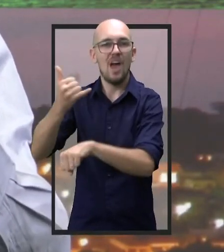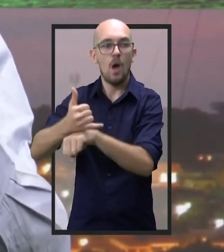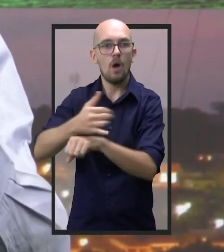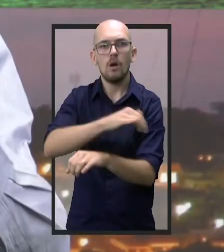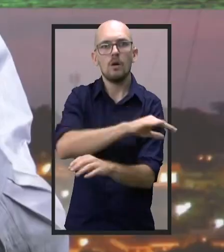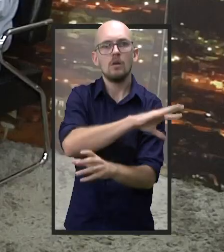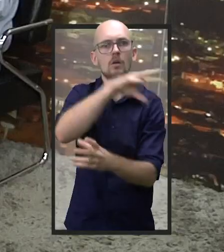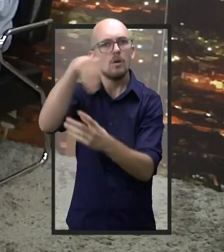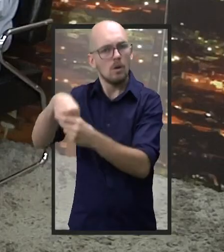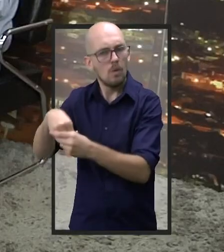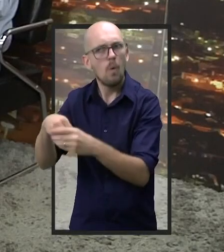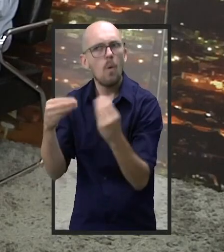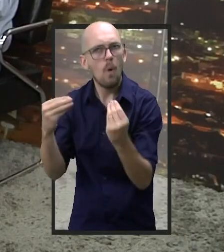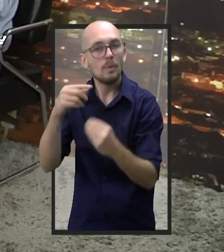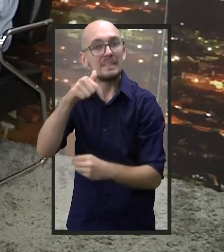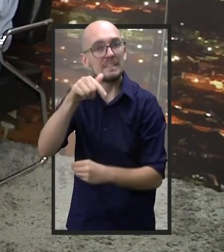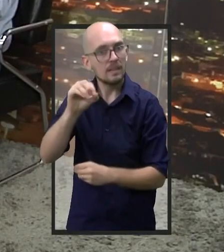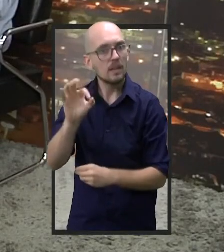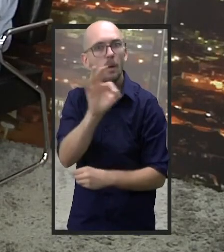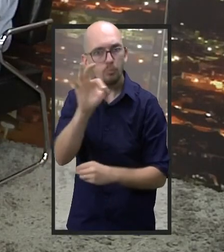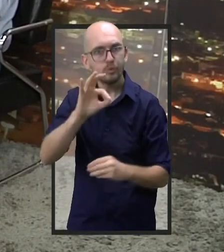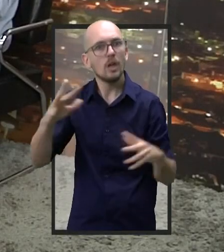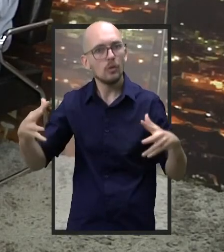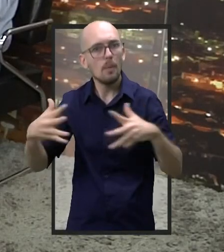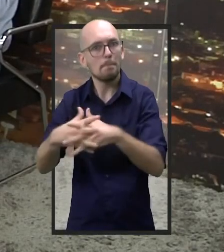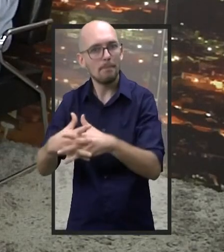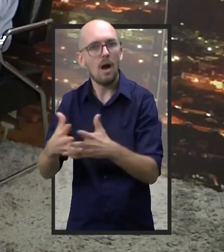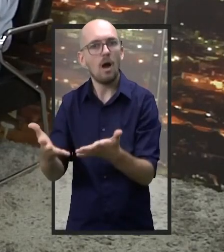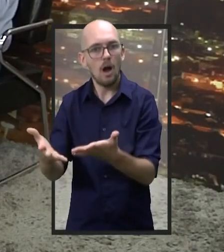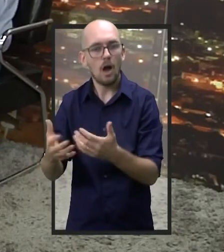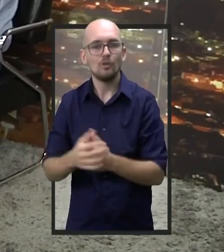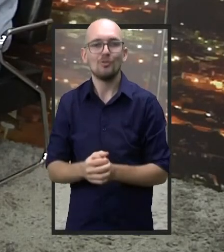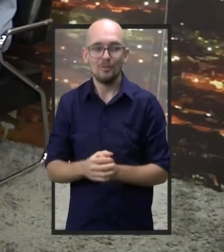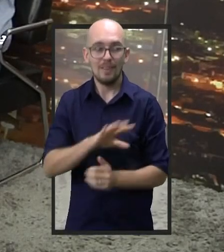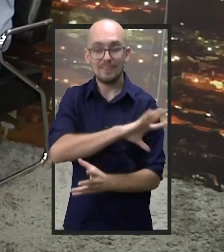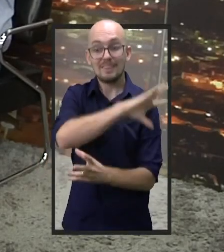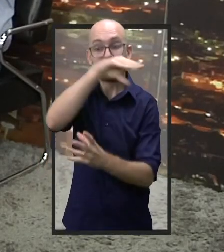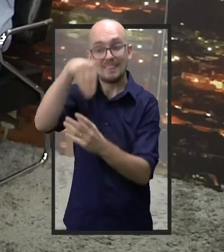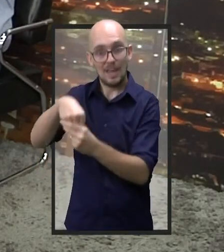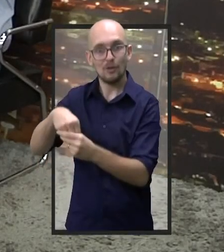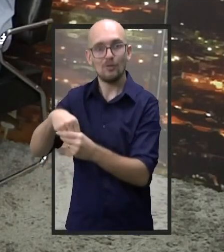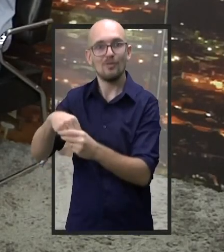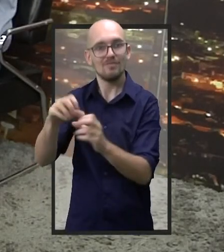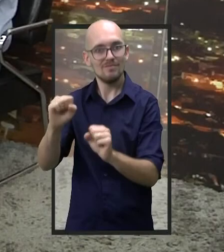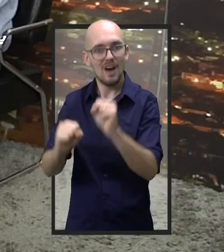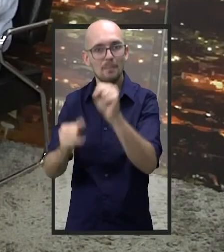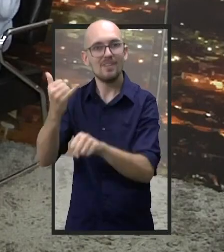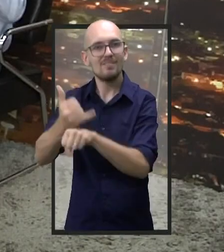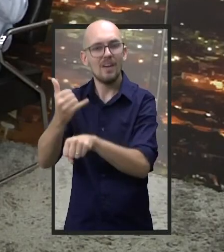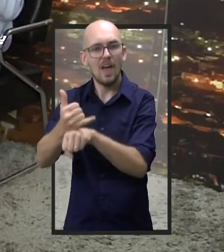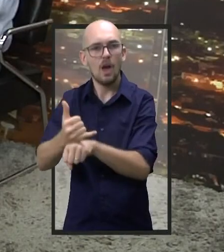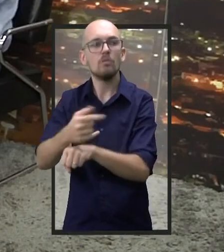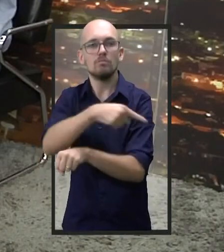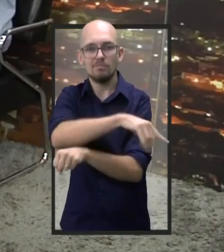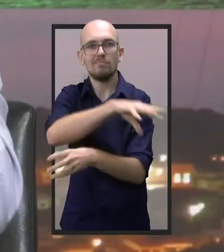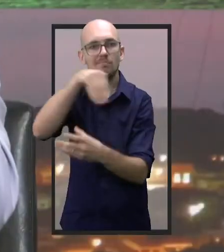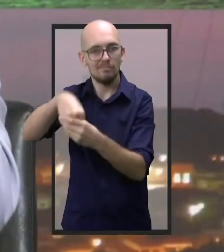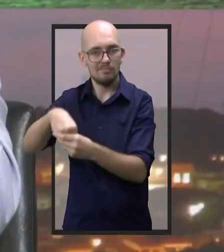70%. Uma economia ali que está presente. Se você pegar nosso contorno